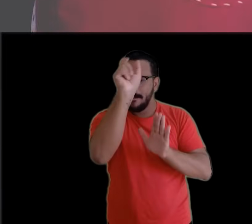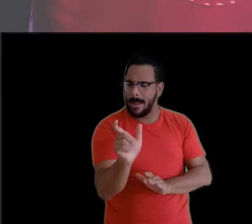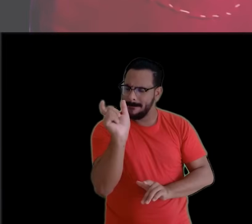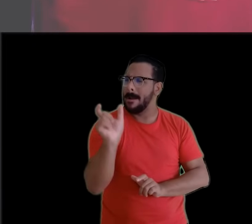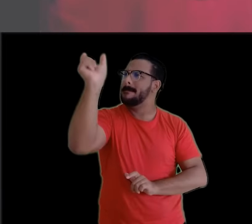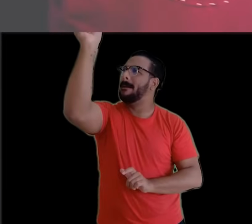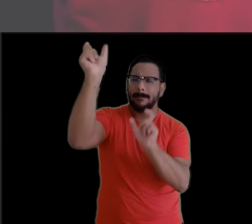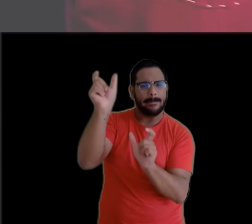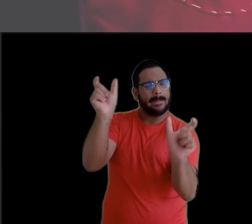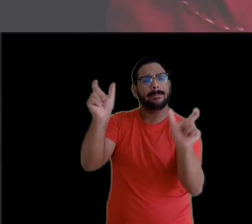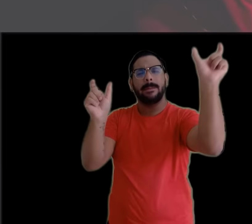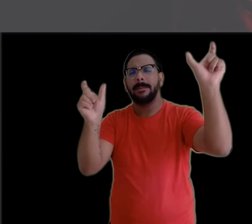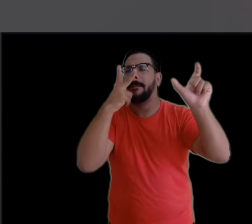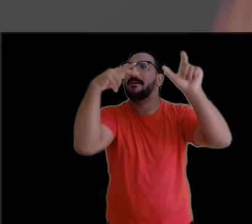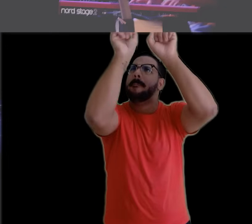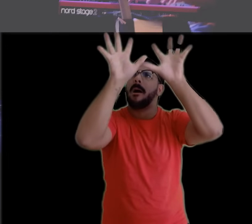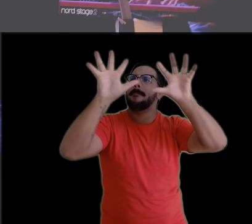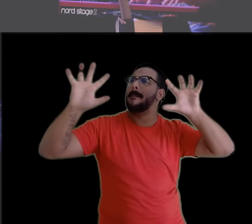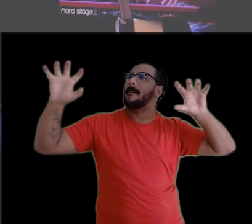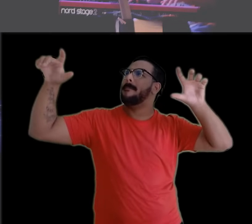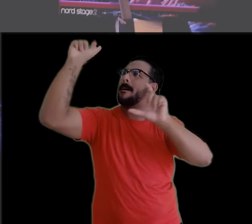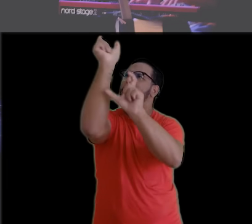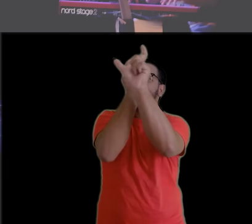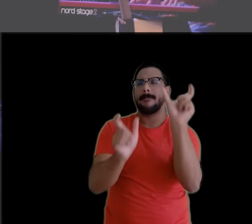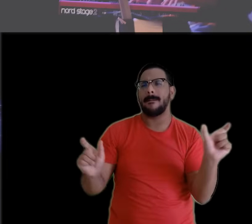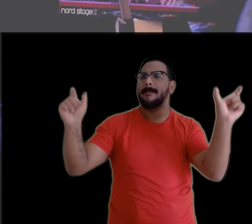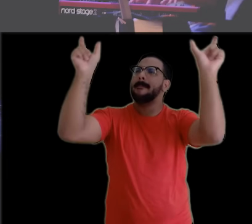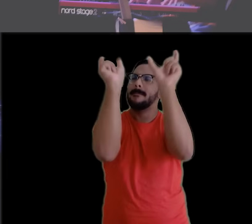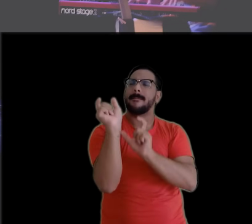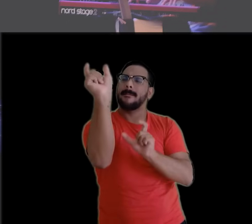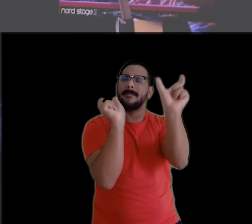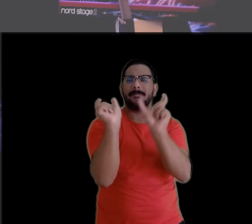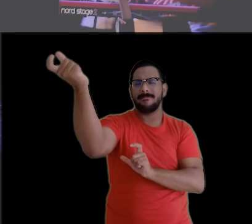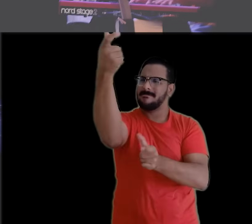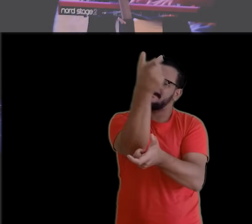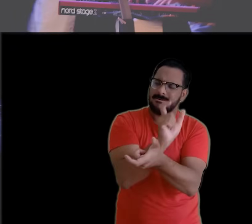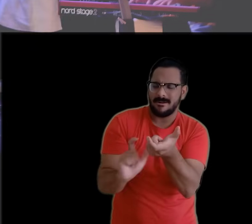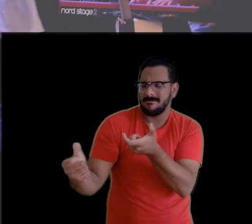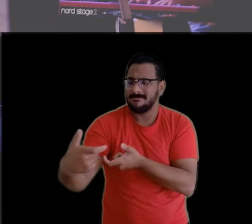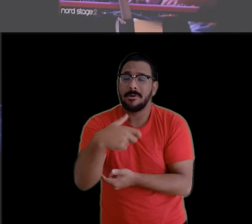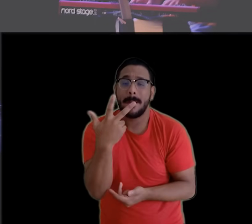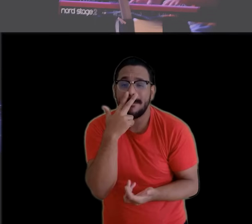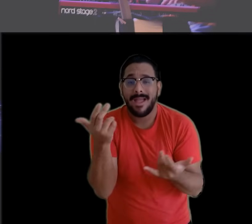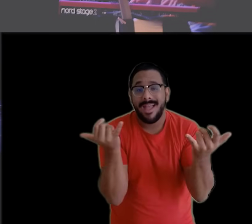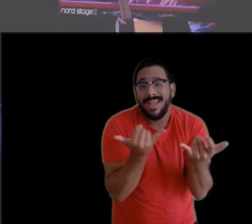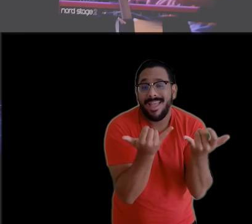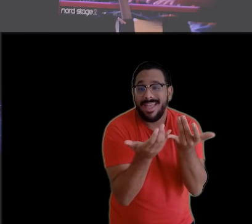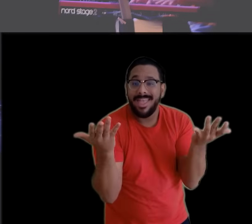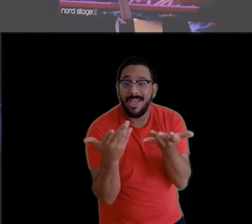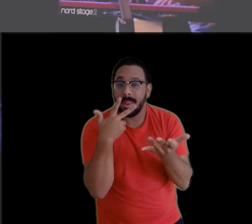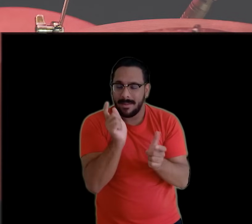pra perto lá do céu. Virou uma nuvem com voltas e voltas, como